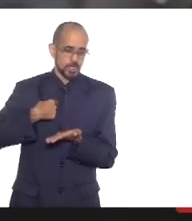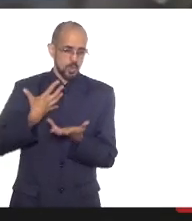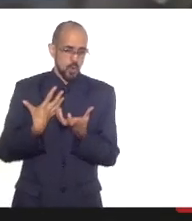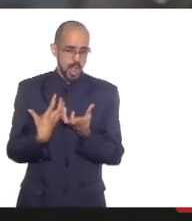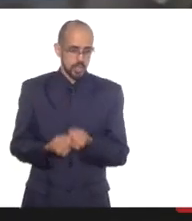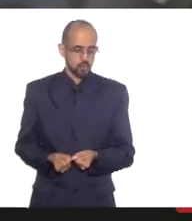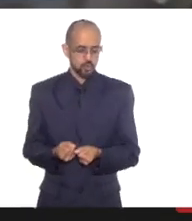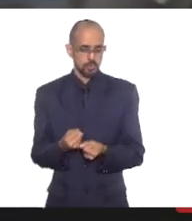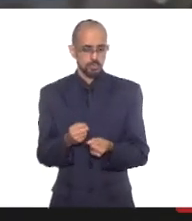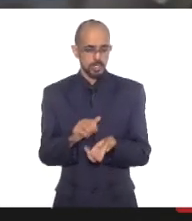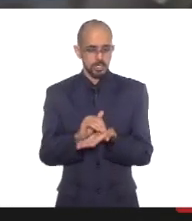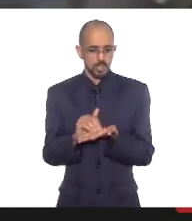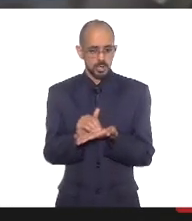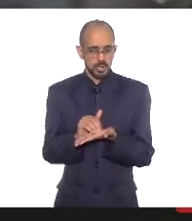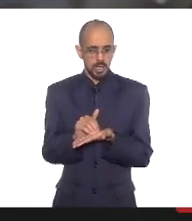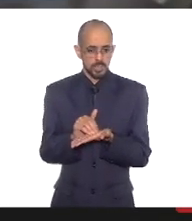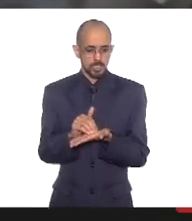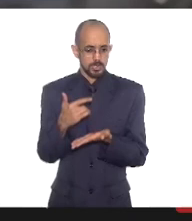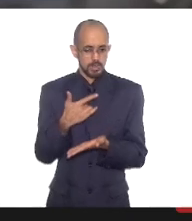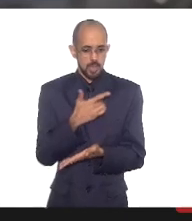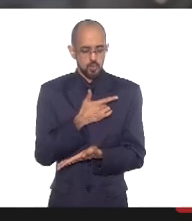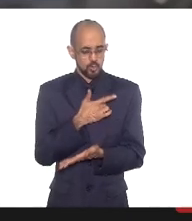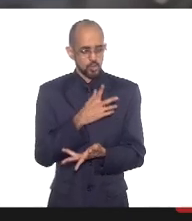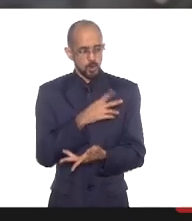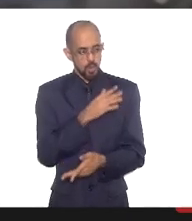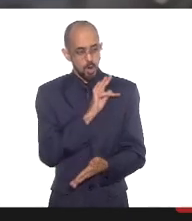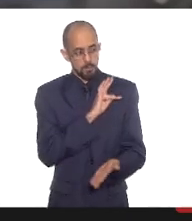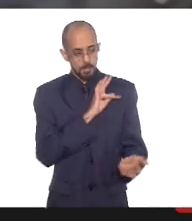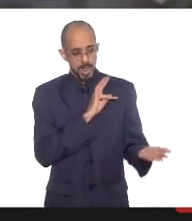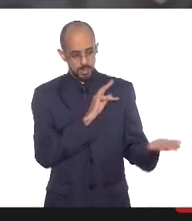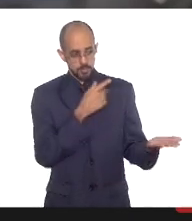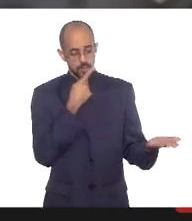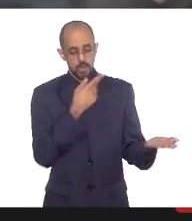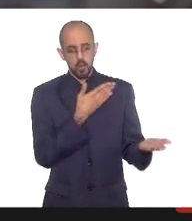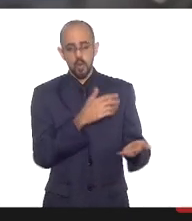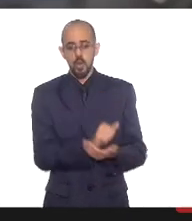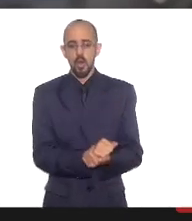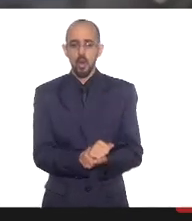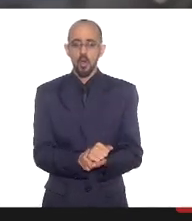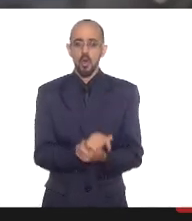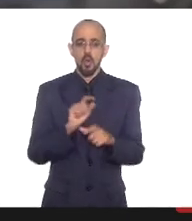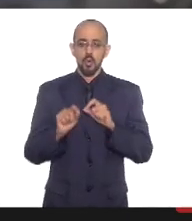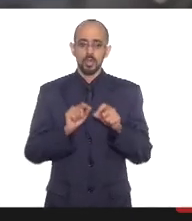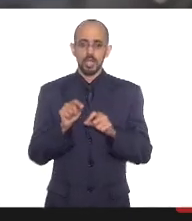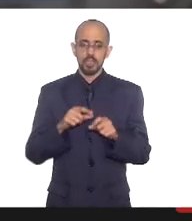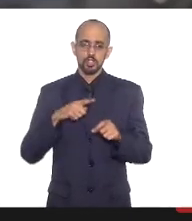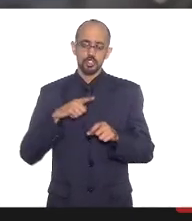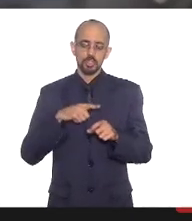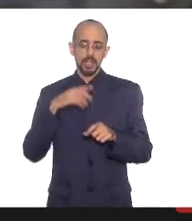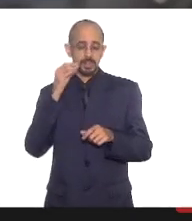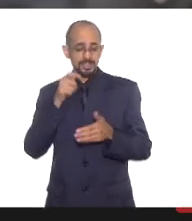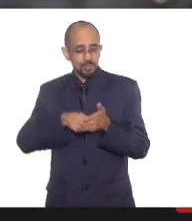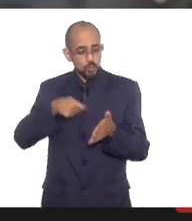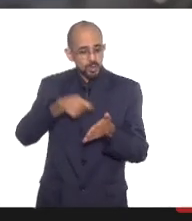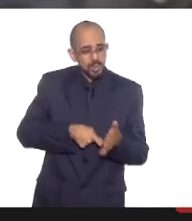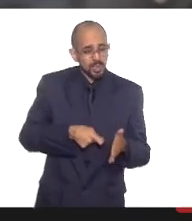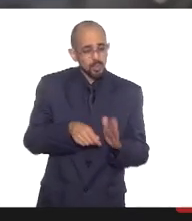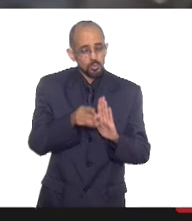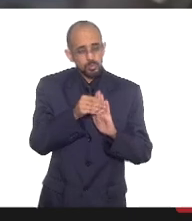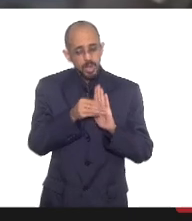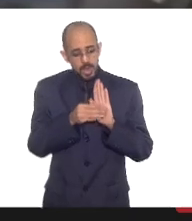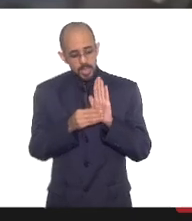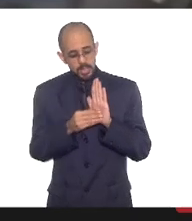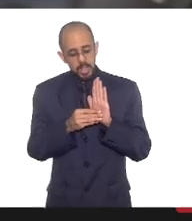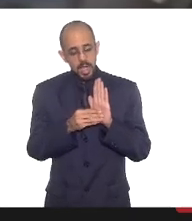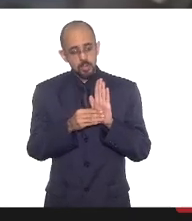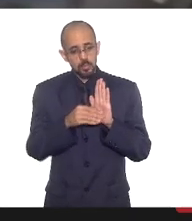assumi a secretaria de saúde e com a massa colocou a gente vem buscando um calendário único que entre os